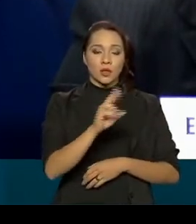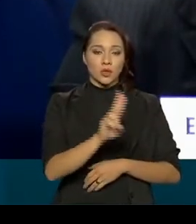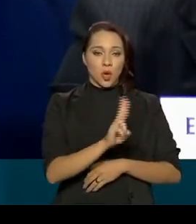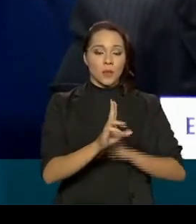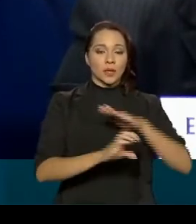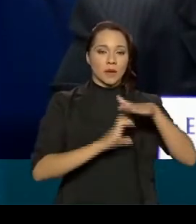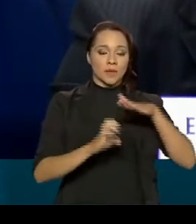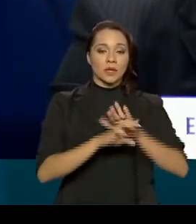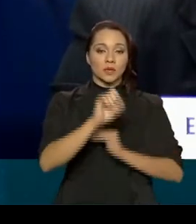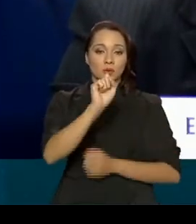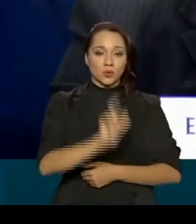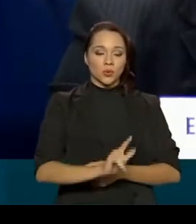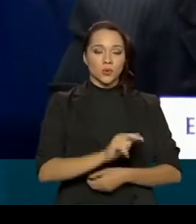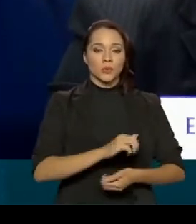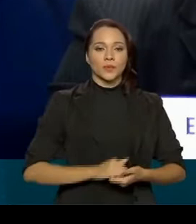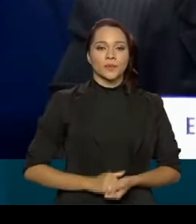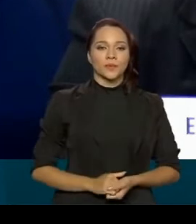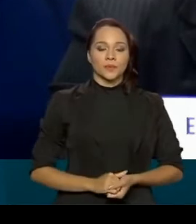no Sul.